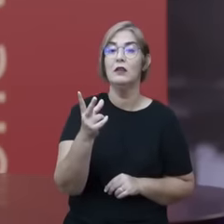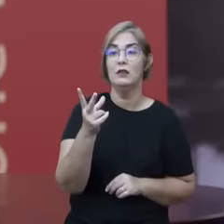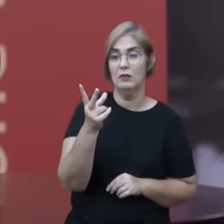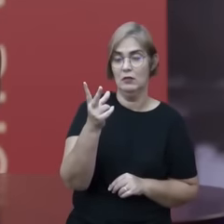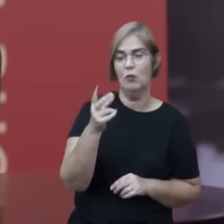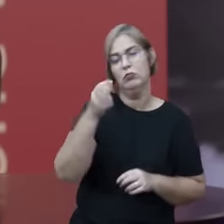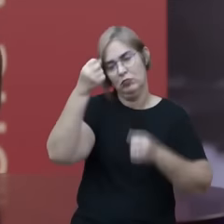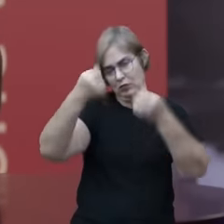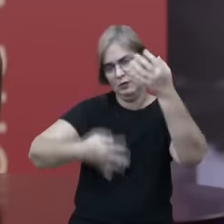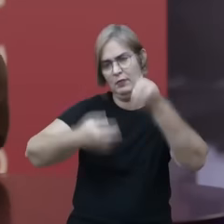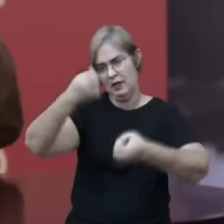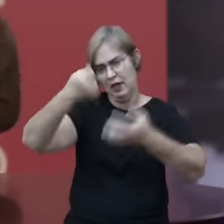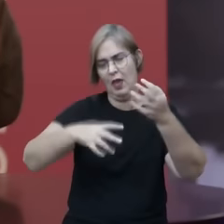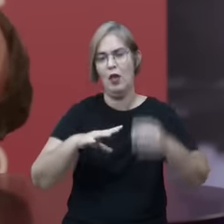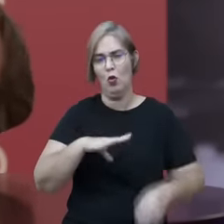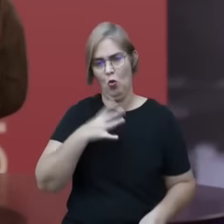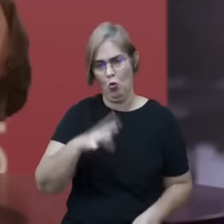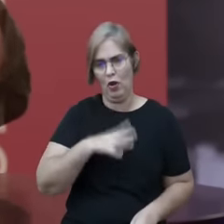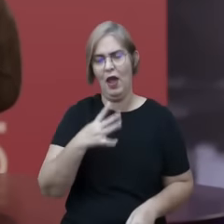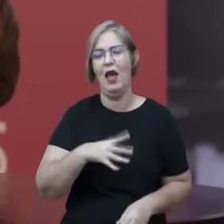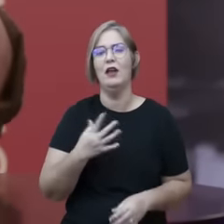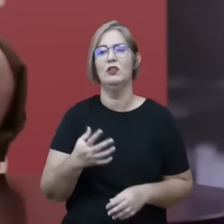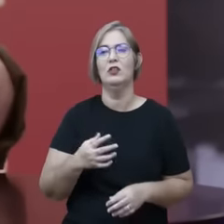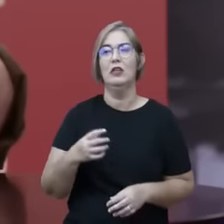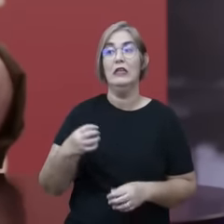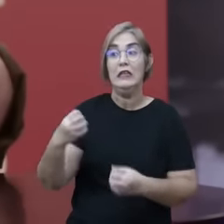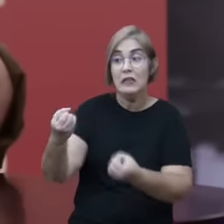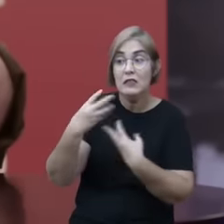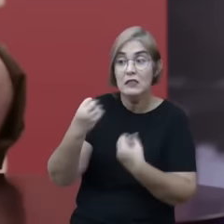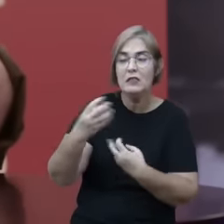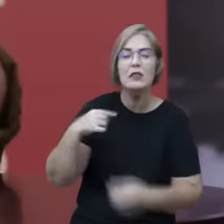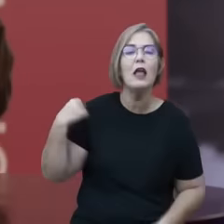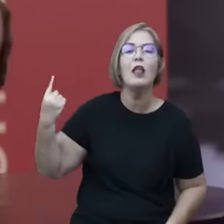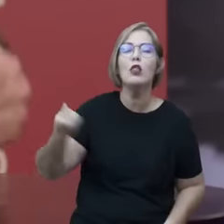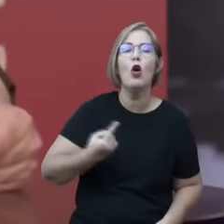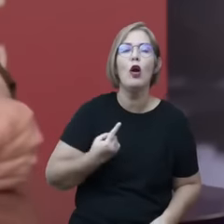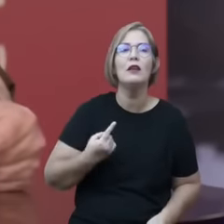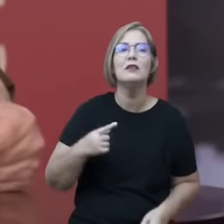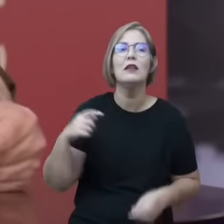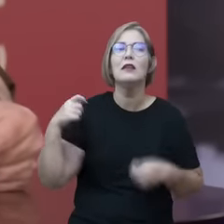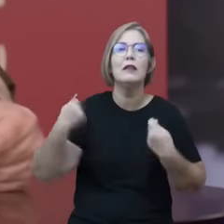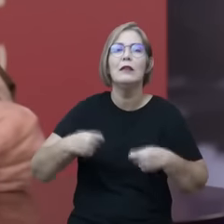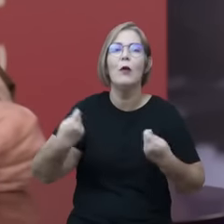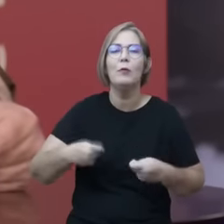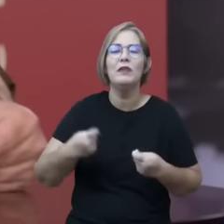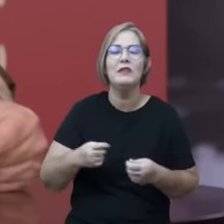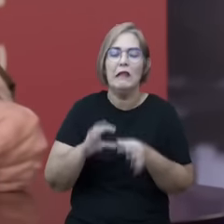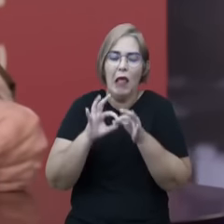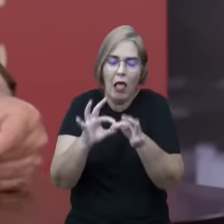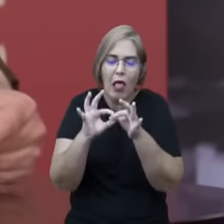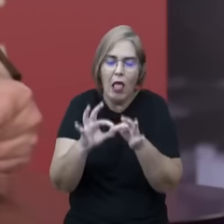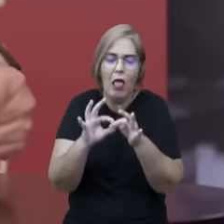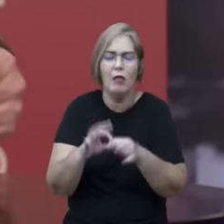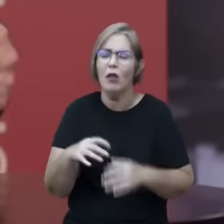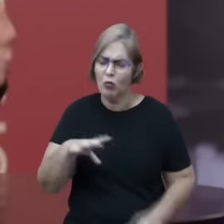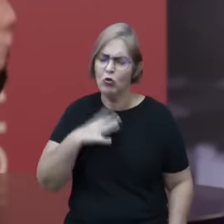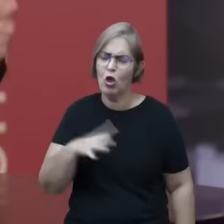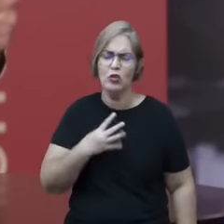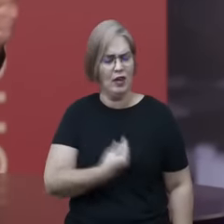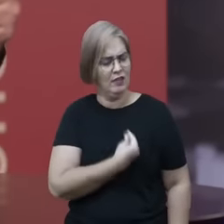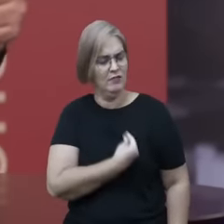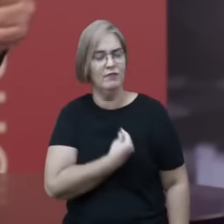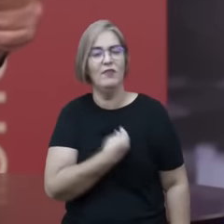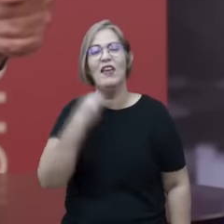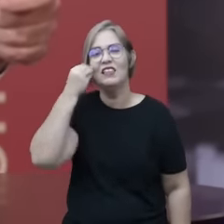Então, a coragem nos ensina a viver sem apelo, ter a coragem de existir, né? Dirá o